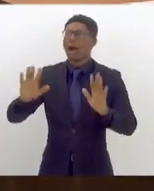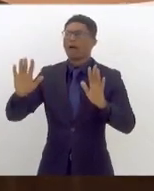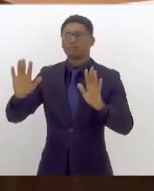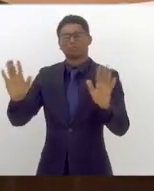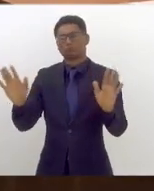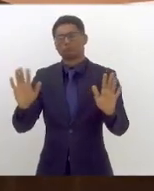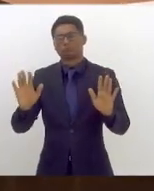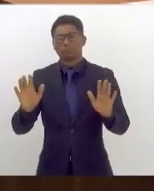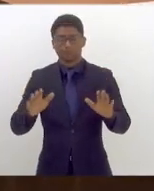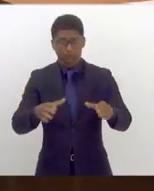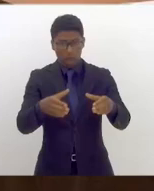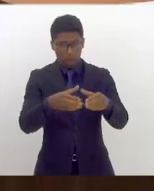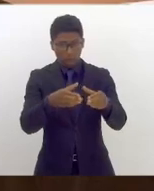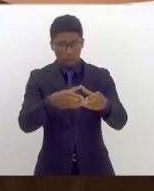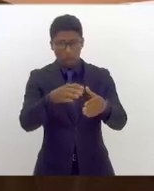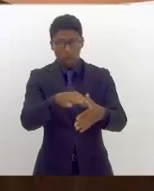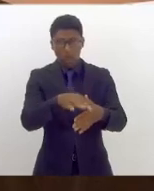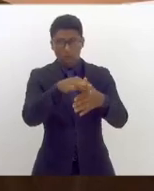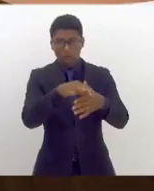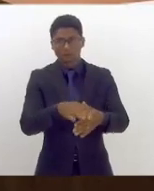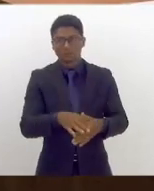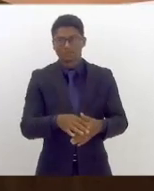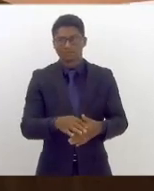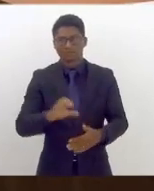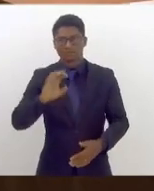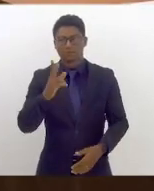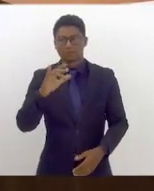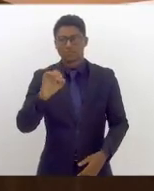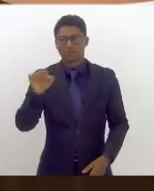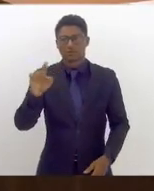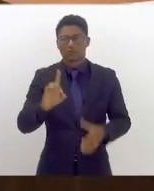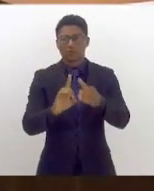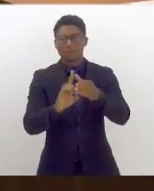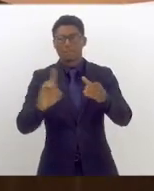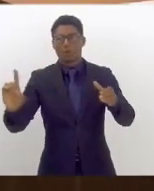depois Chico Machado quando é para ouvir vai embora